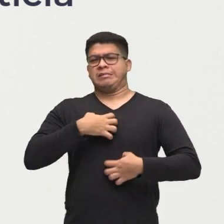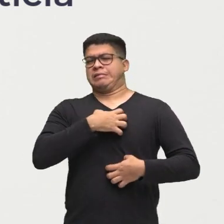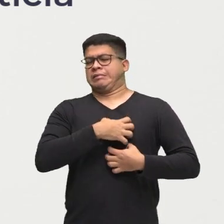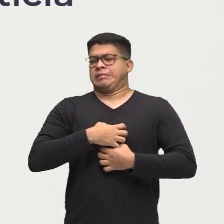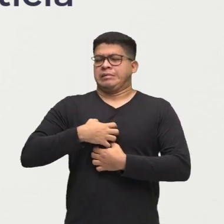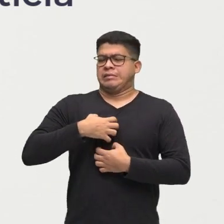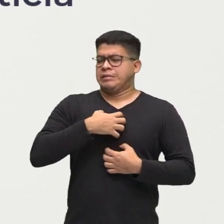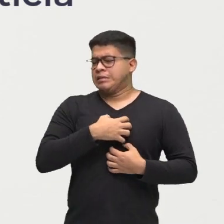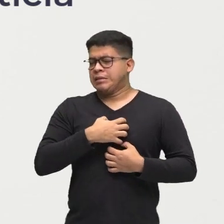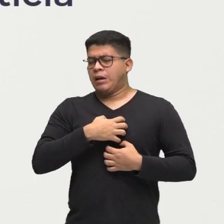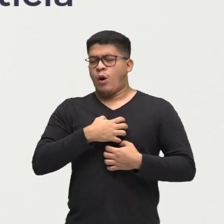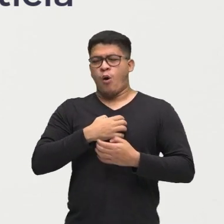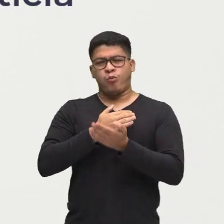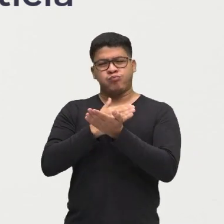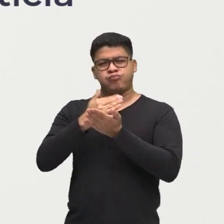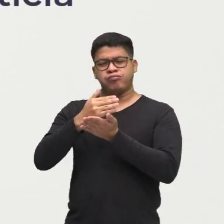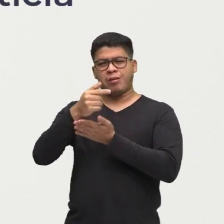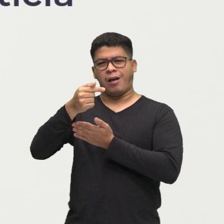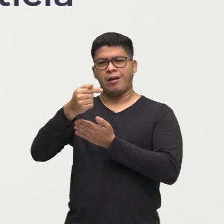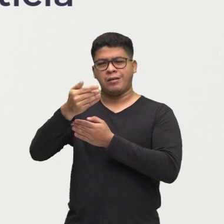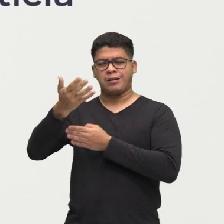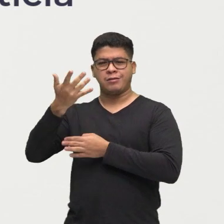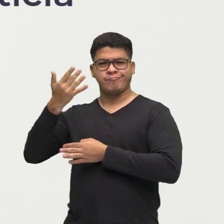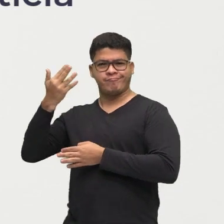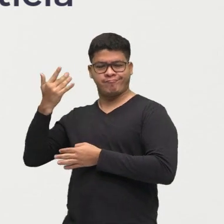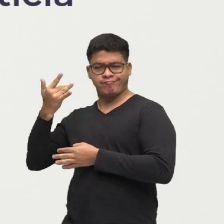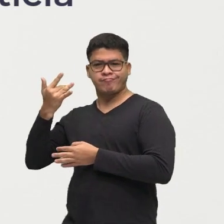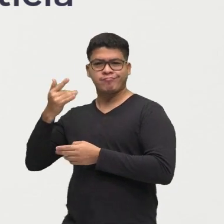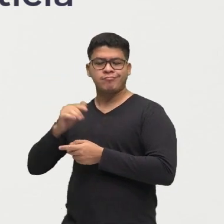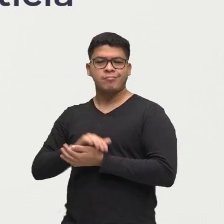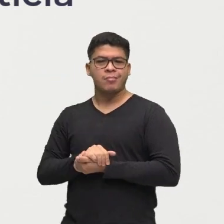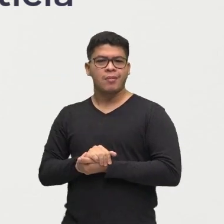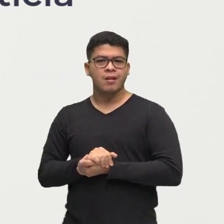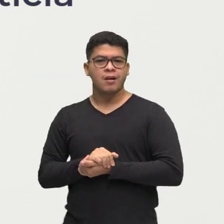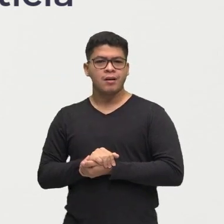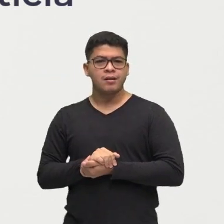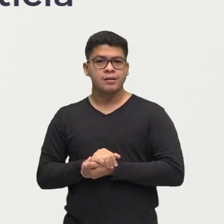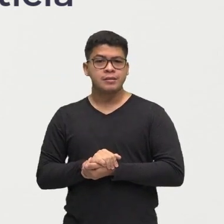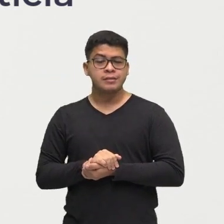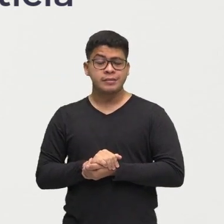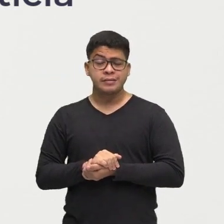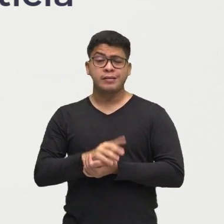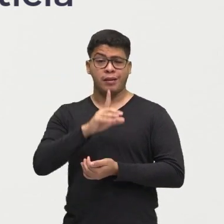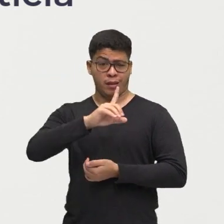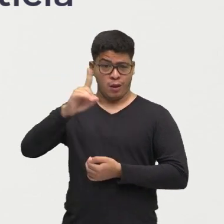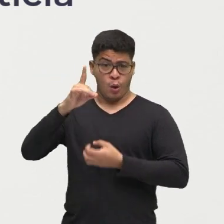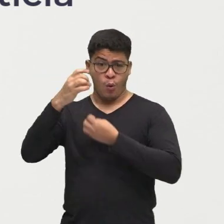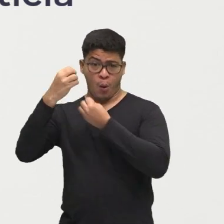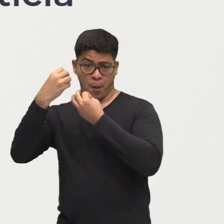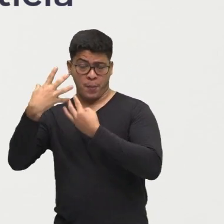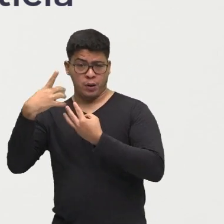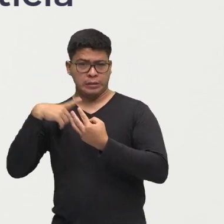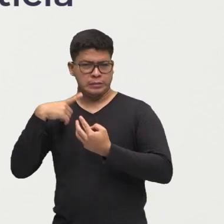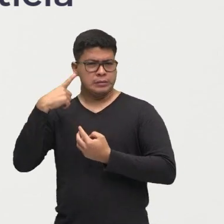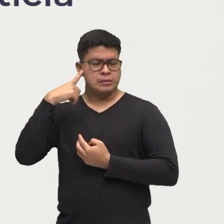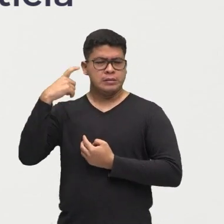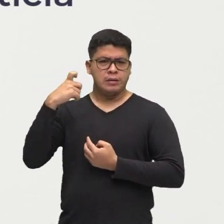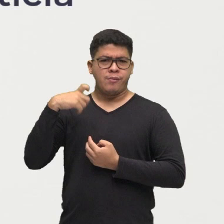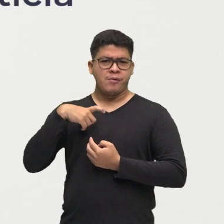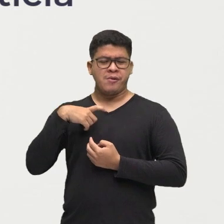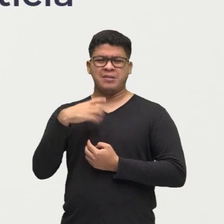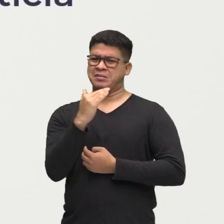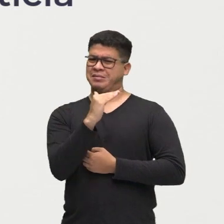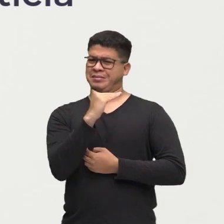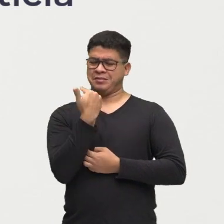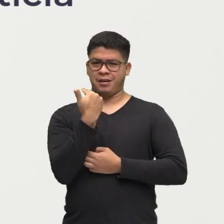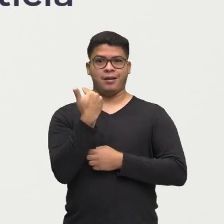começou há 7 meses. Olha só, Deus é bom, me poupou o crime. Perceba que quando ela ouviu a notícia da